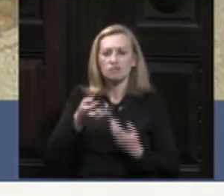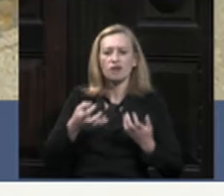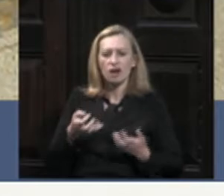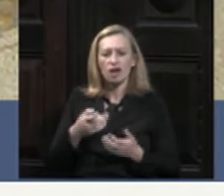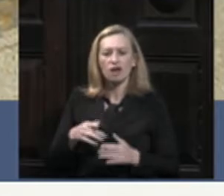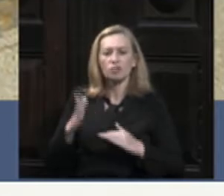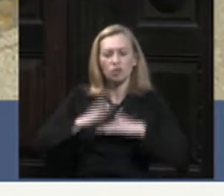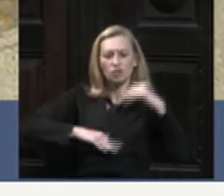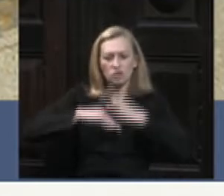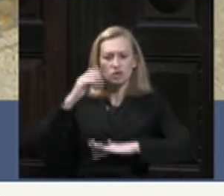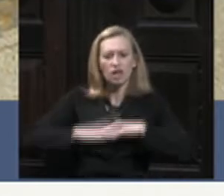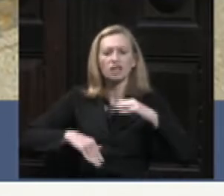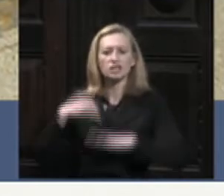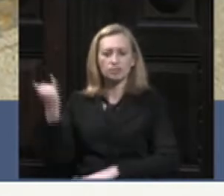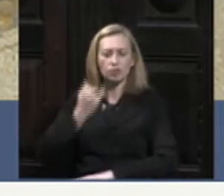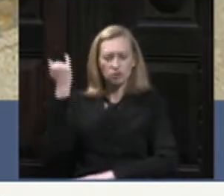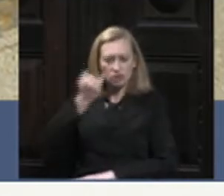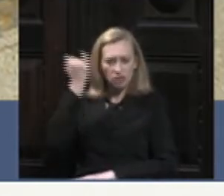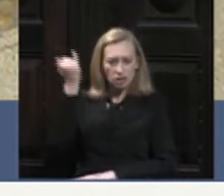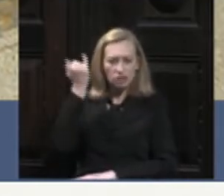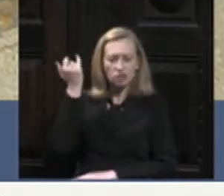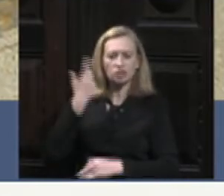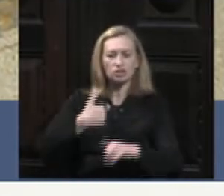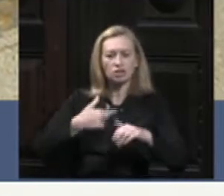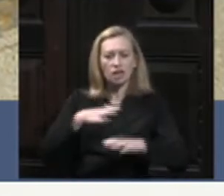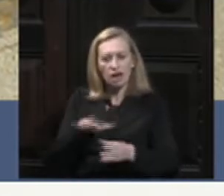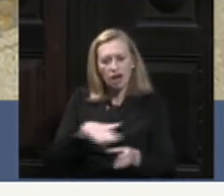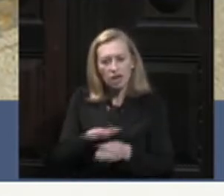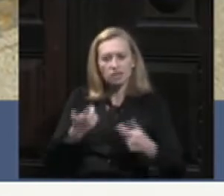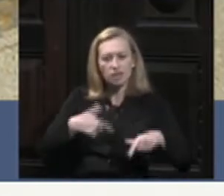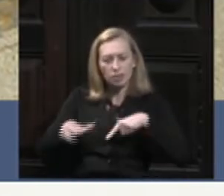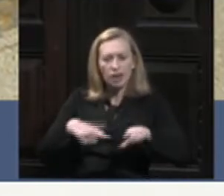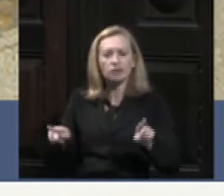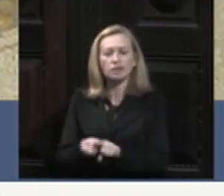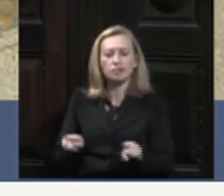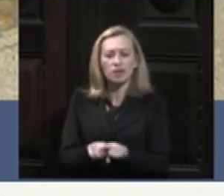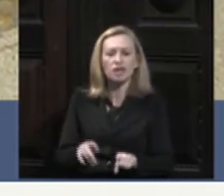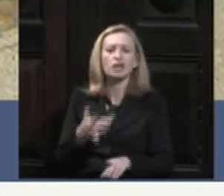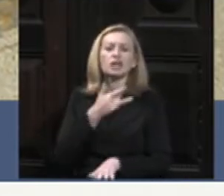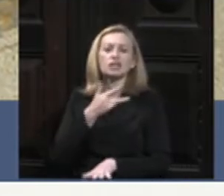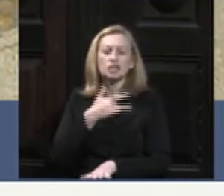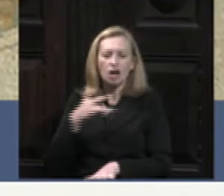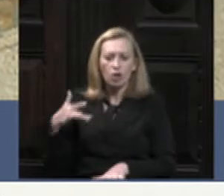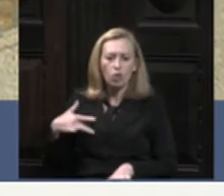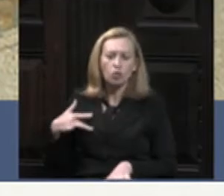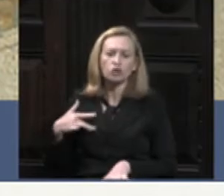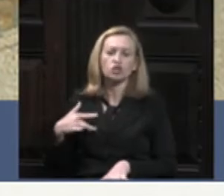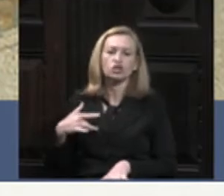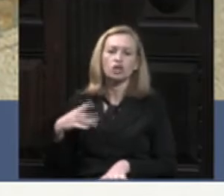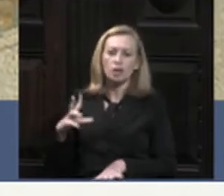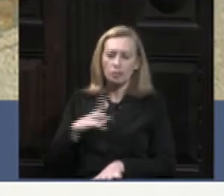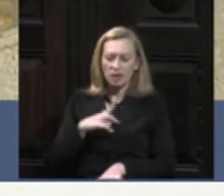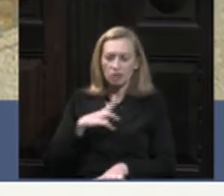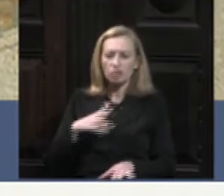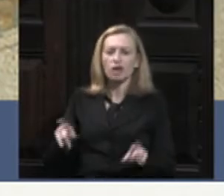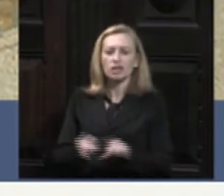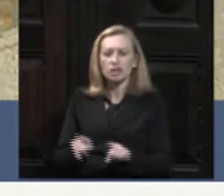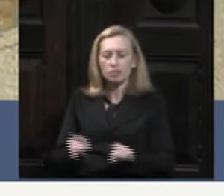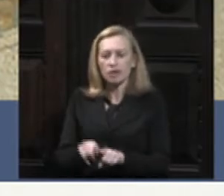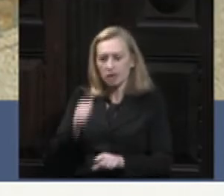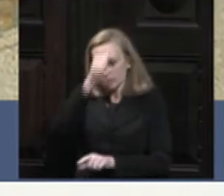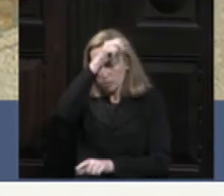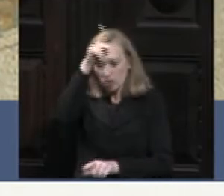muito importantes para a cadeia de trabalho, mas especialmente para a área da saúde pública e privada. Então, a